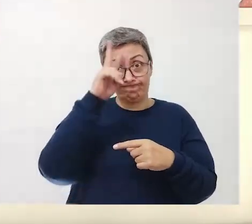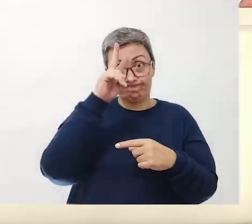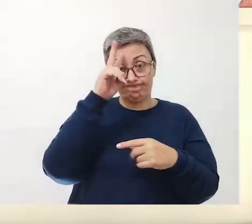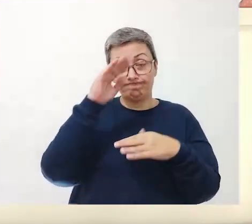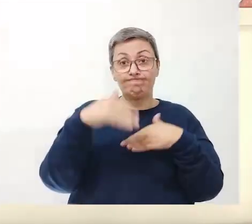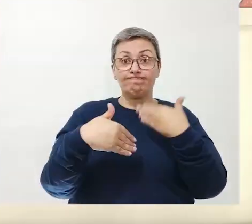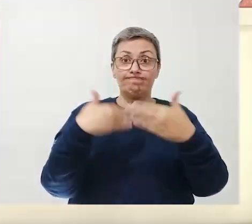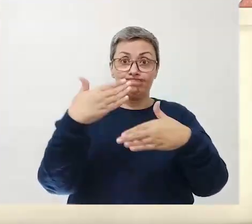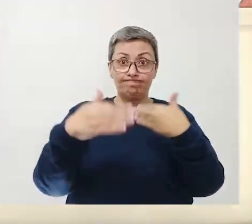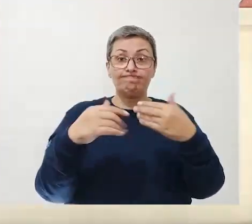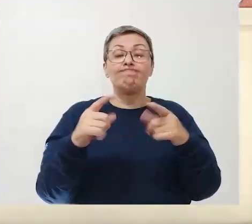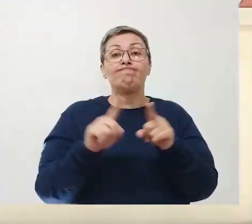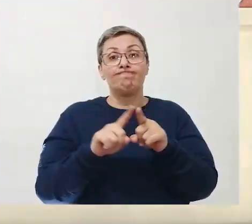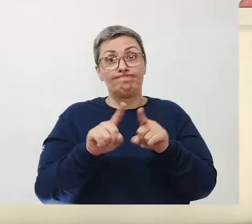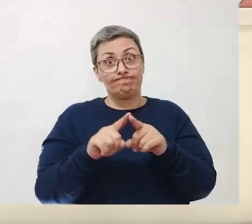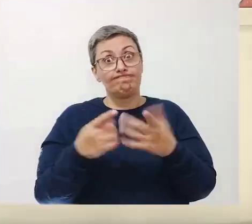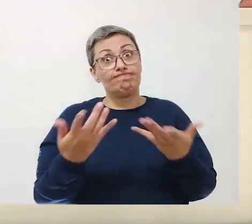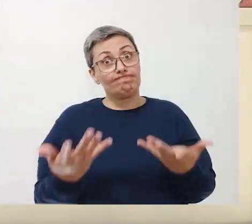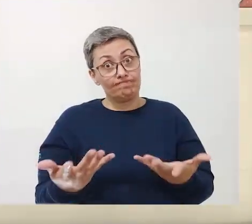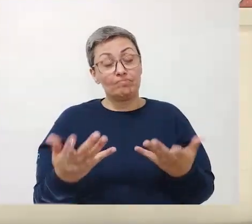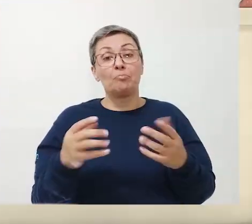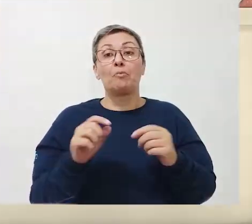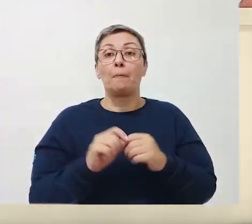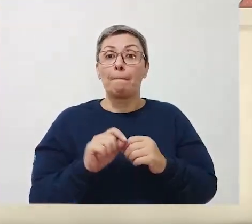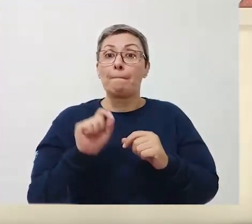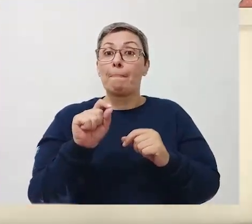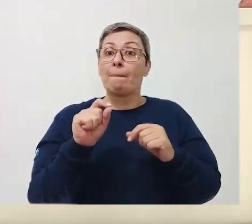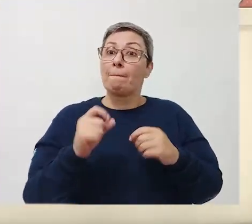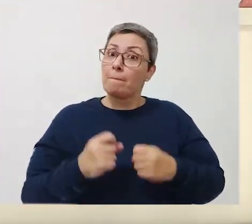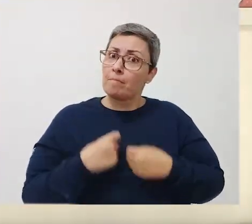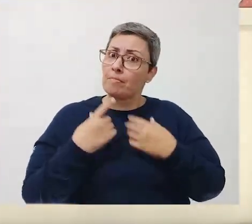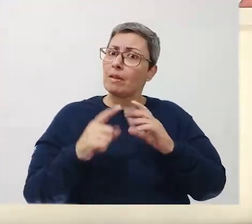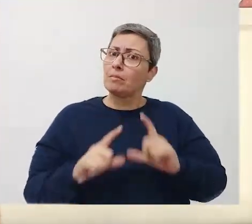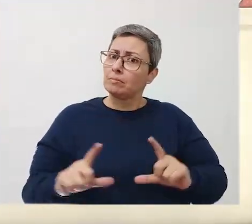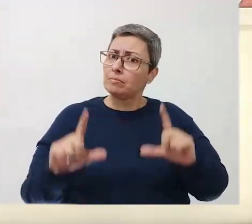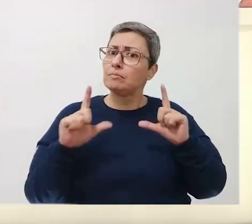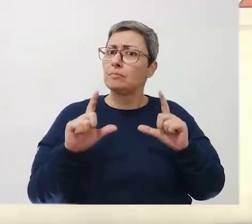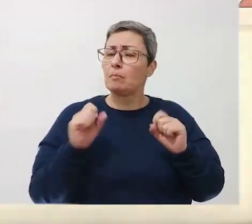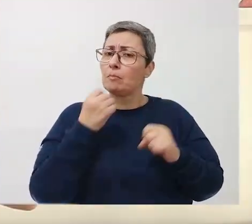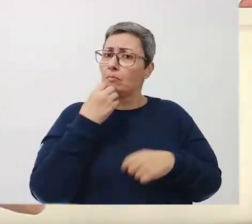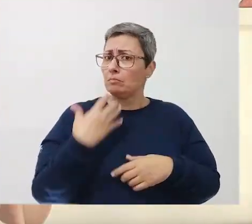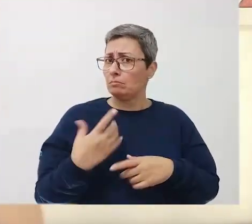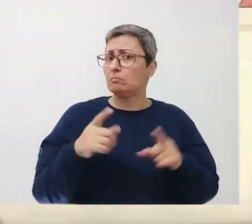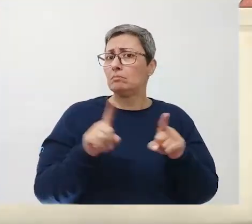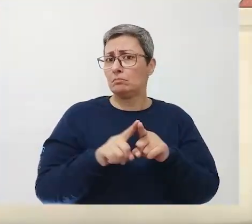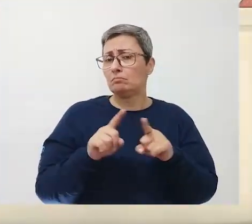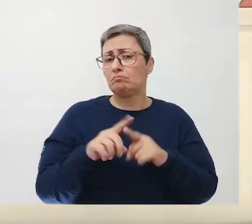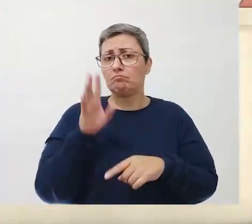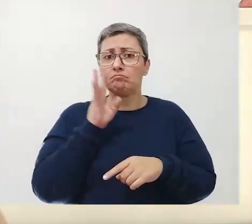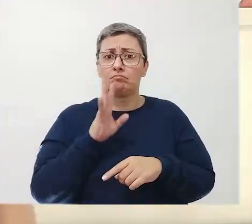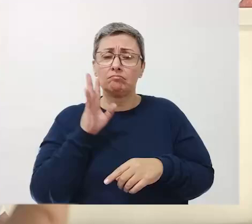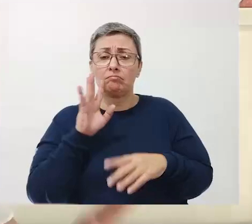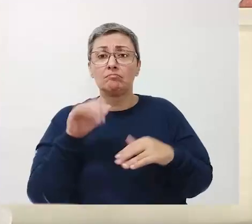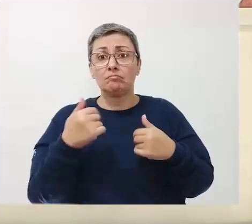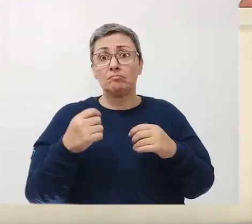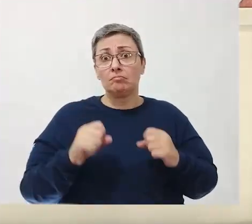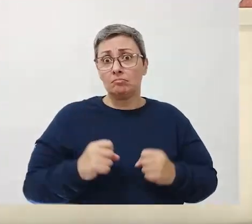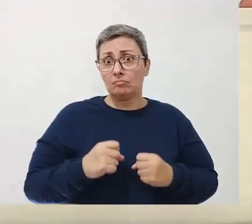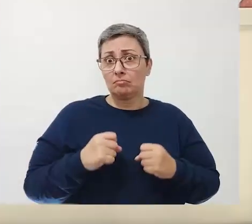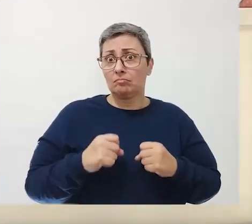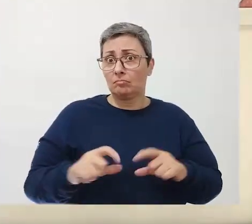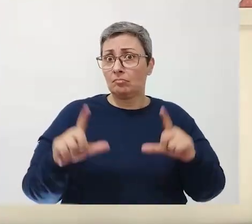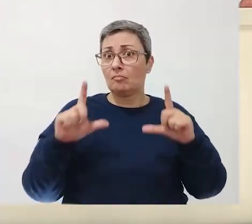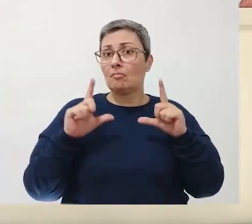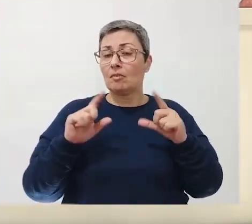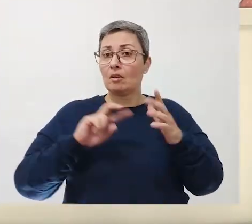né? Então, expor-se também pode ser bom. Legal, né? Expor-se pode significar ultrapassar barreiras